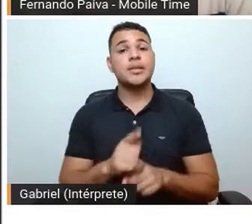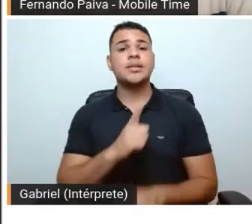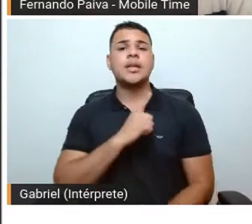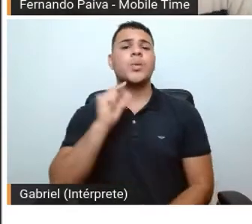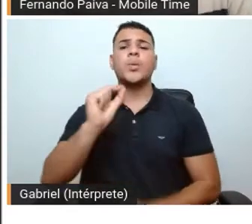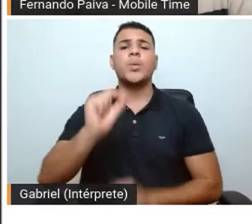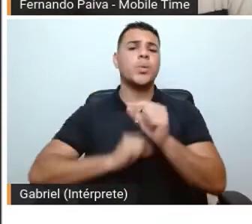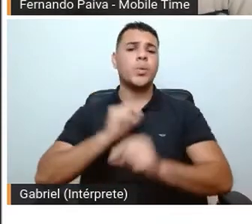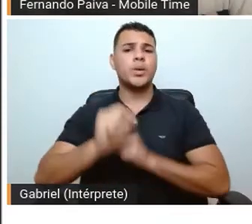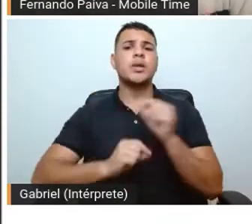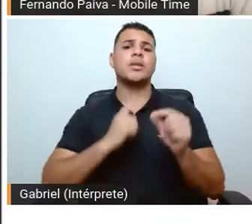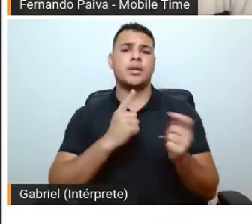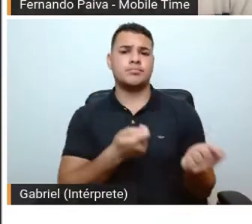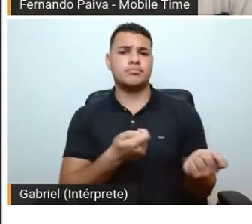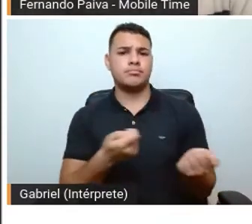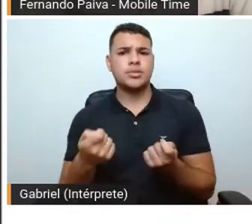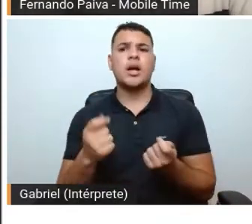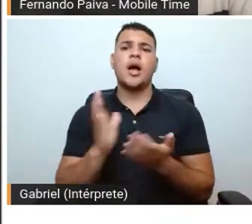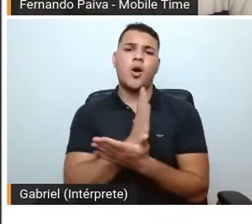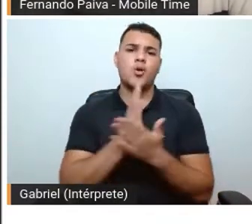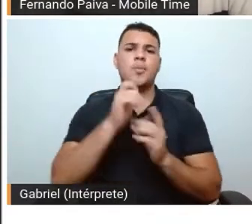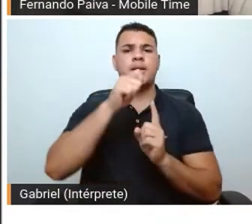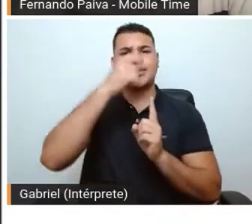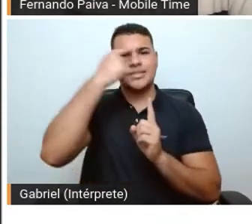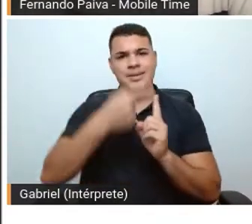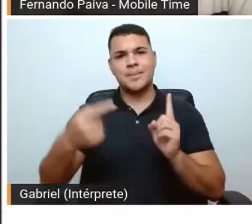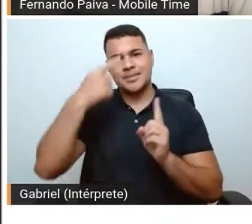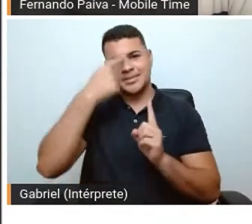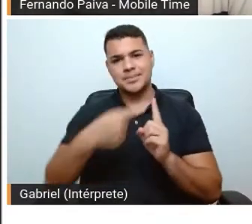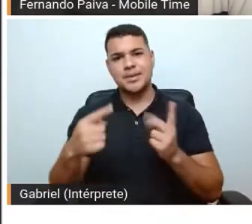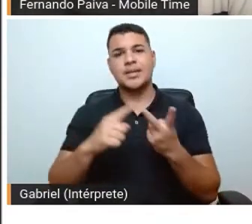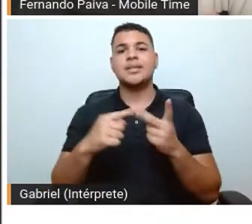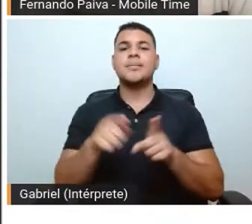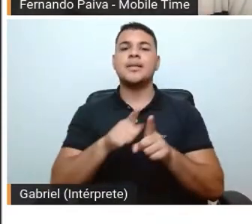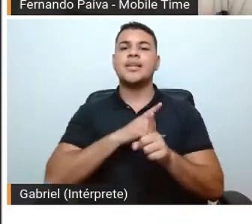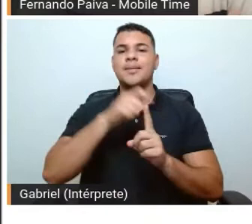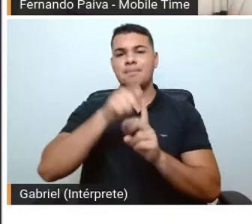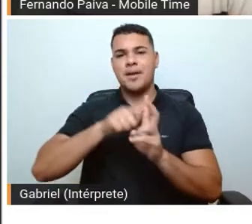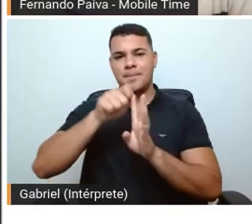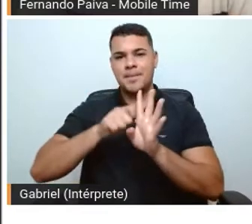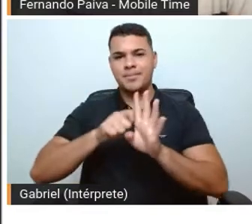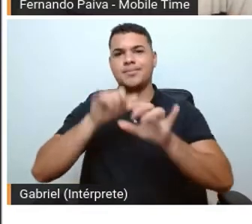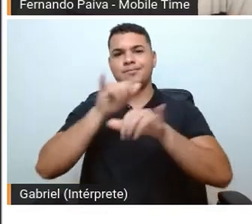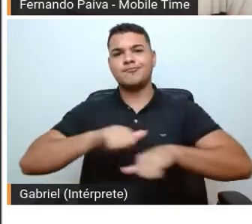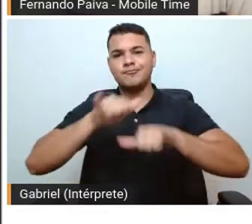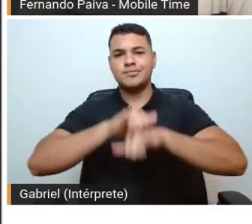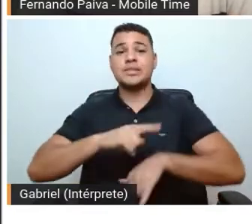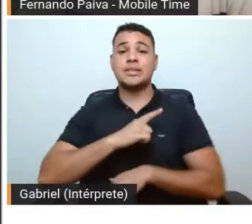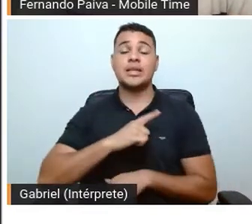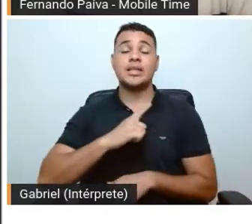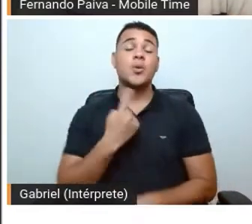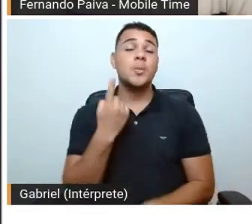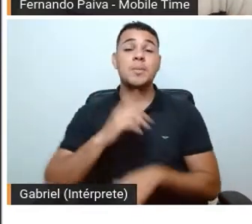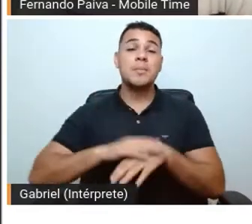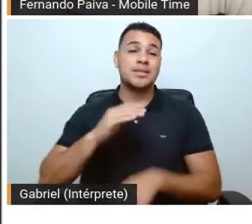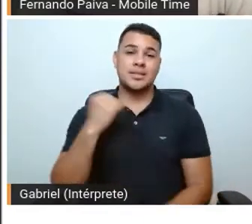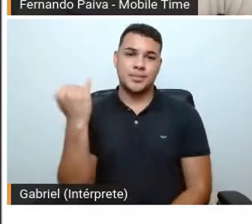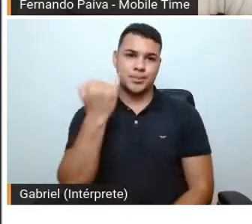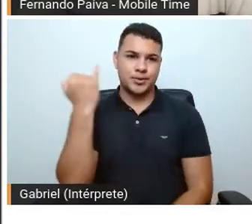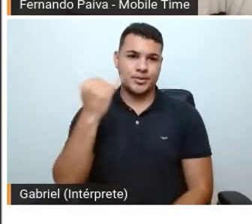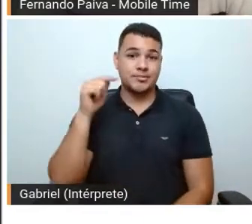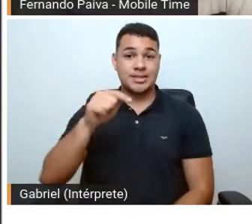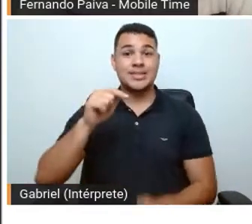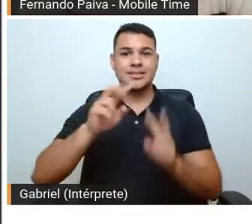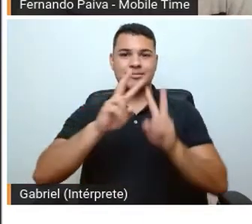comecei a ver se o semestrais outras são anuais e uma das mais que eu considero uma das mais importantes Desse